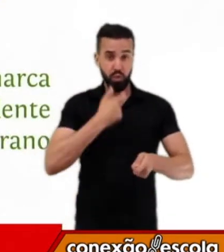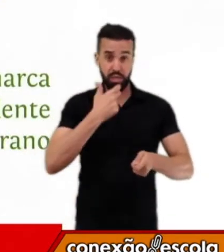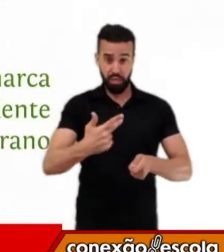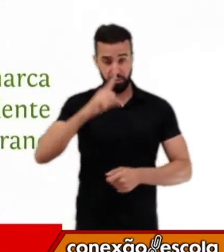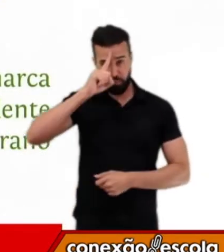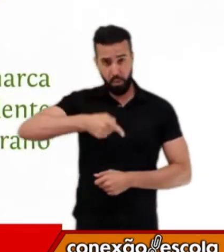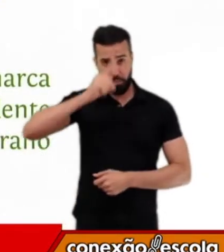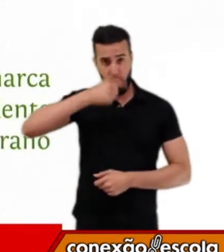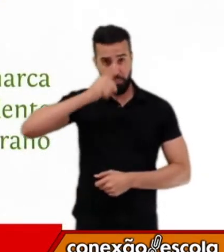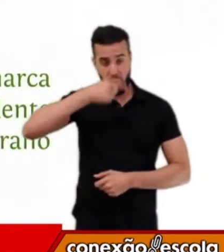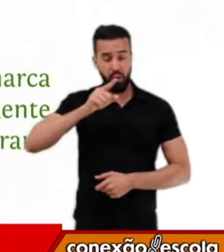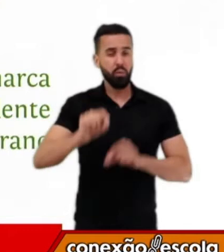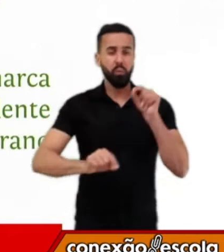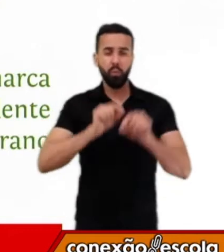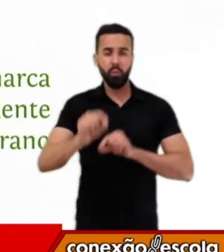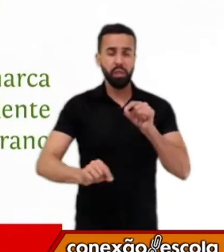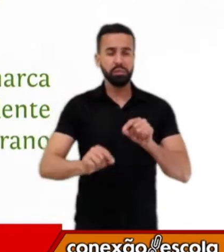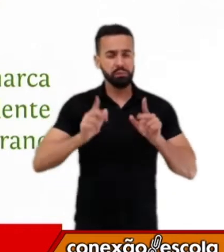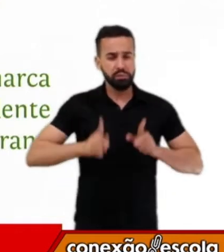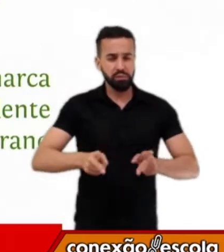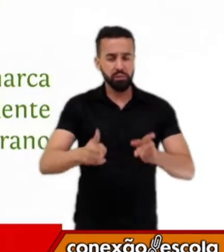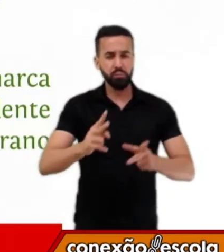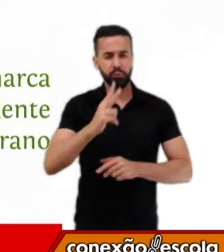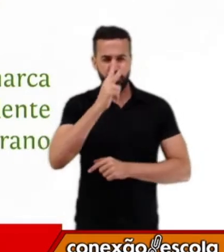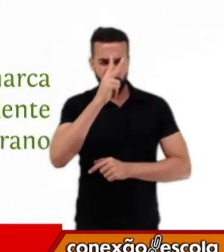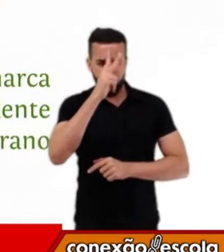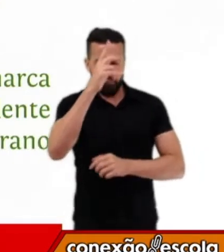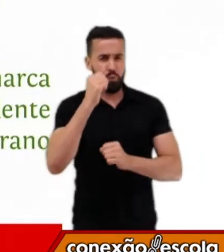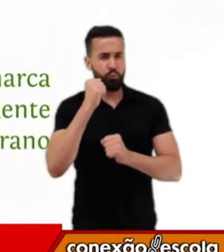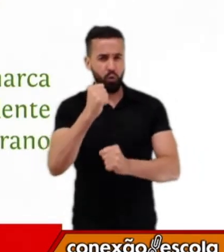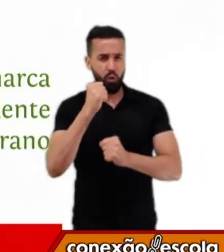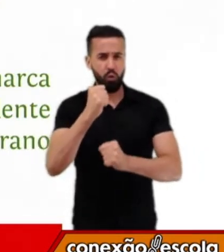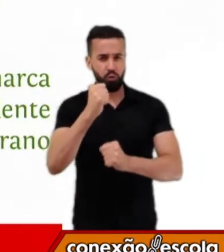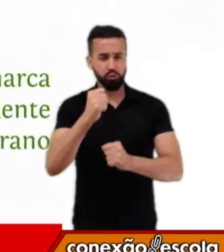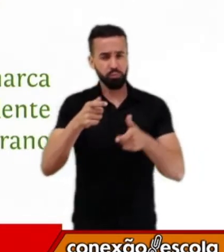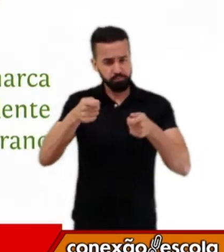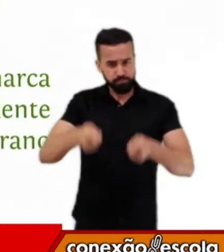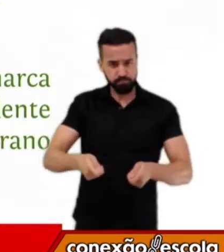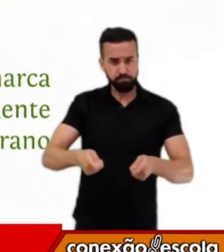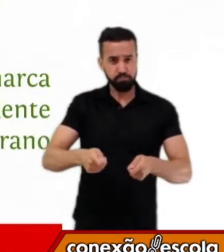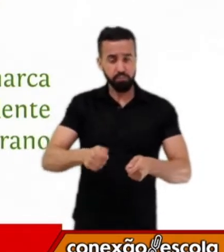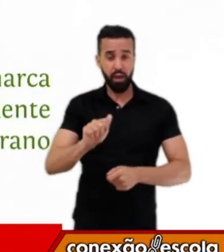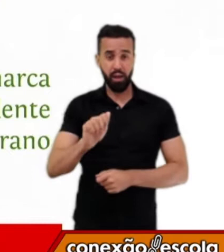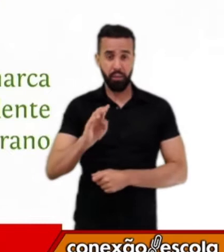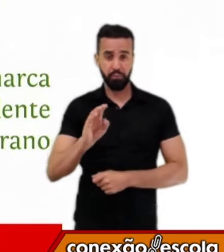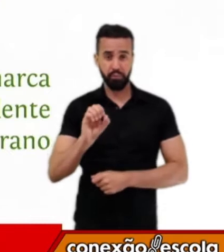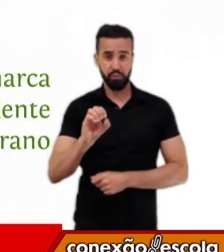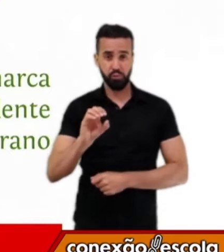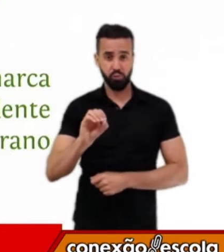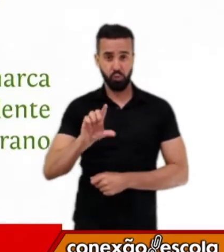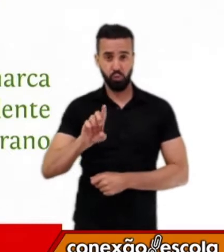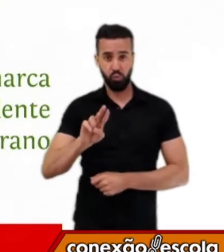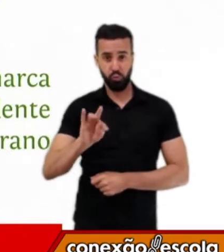sempre ficava buscando se fortalecer, sempre buscando fortalecimento esse absolutismo. Então o absolutismo é uma teoria